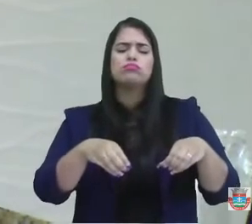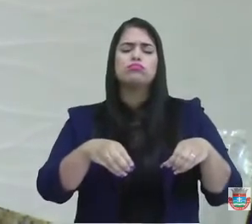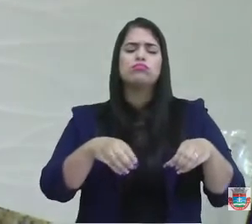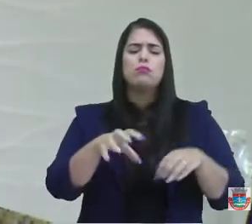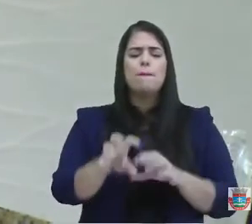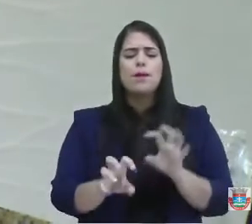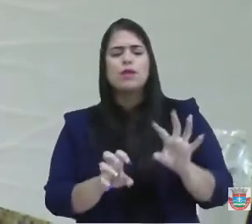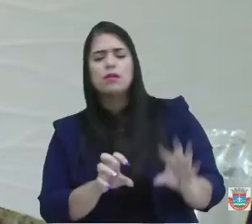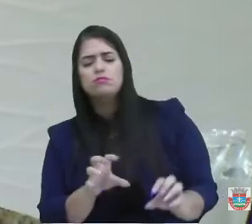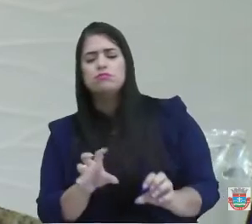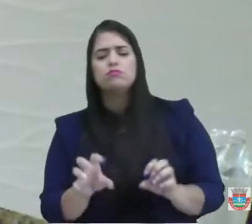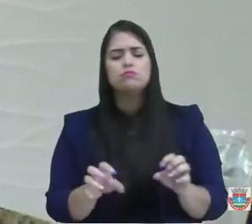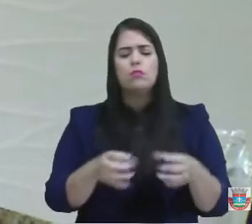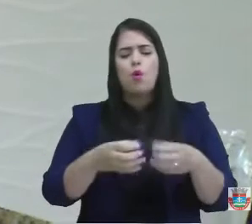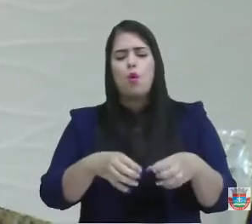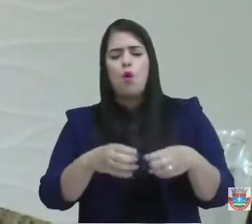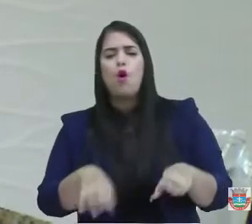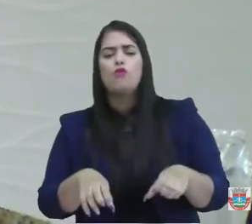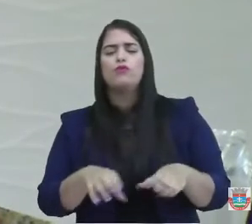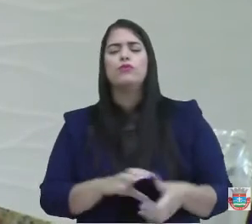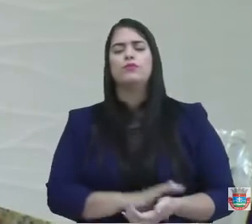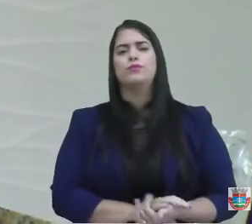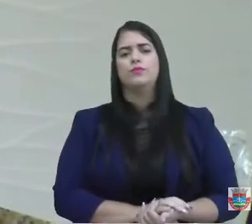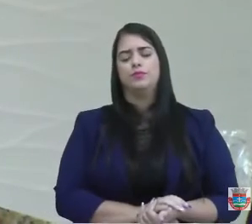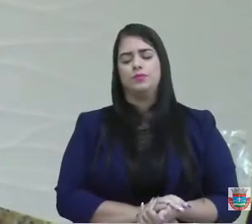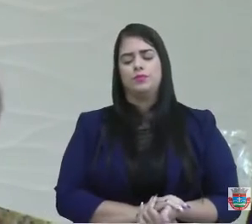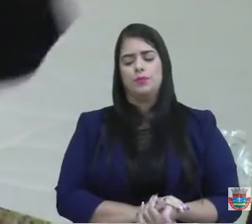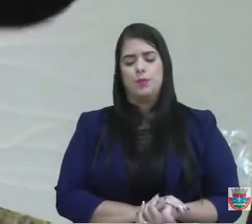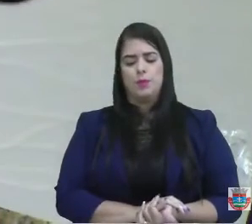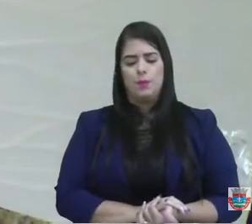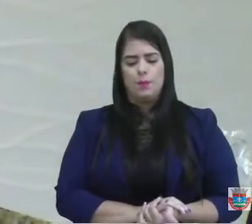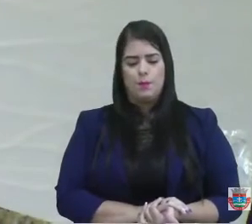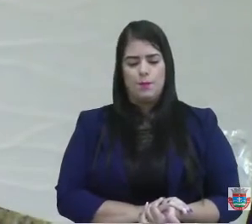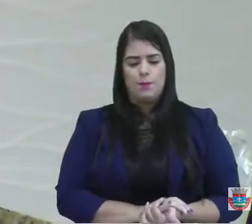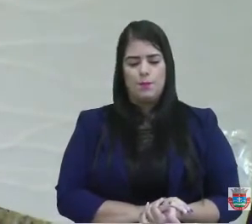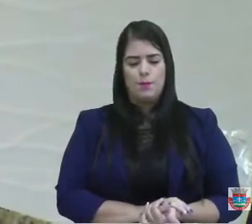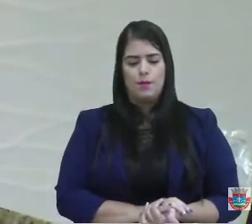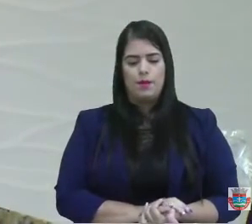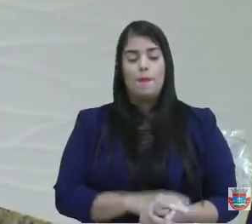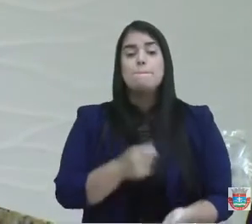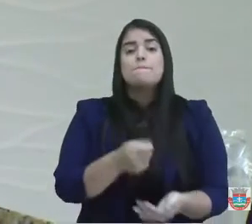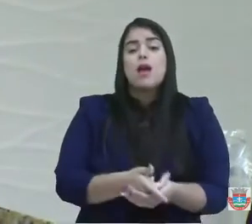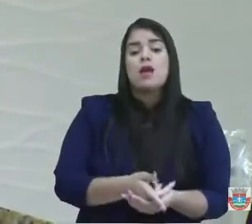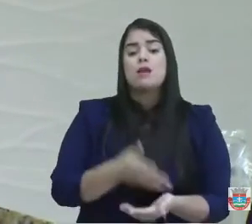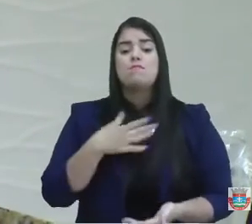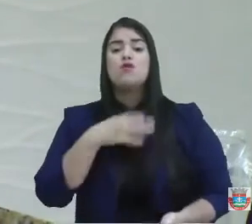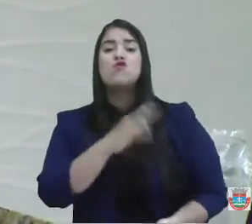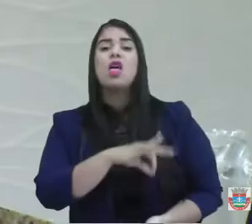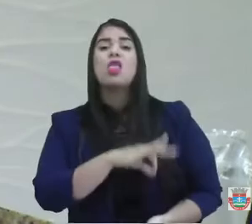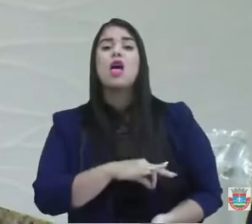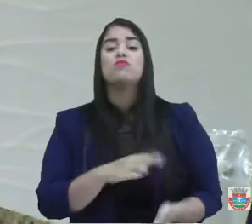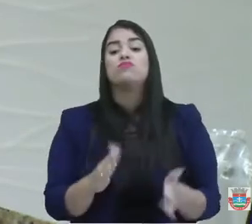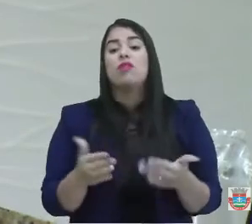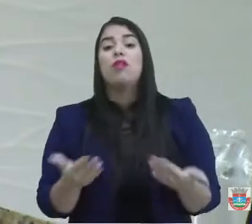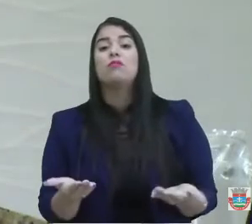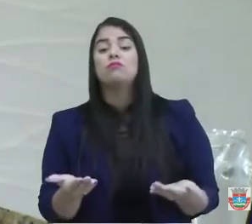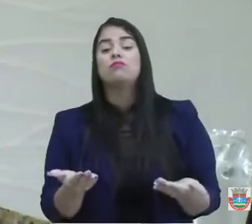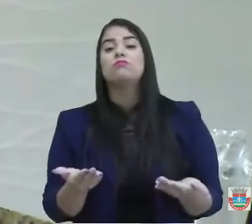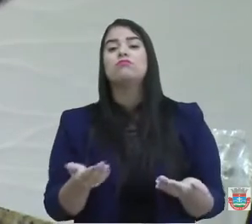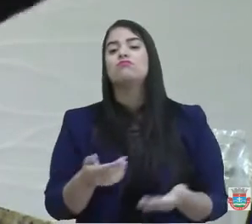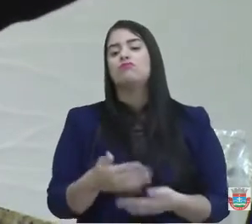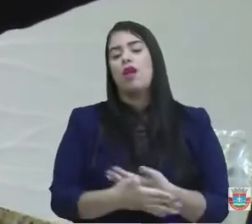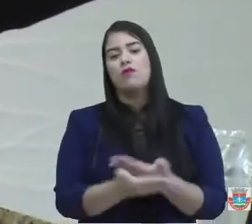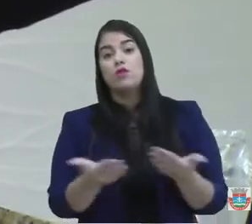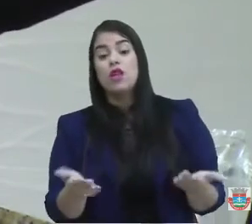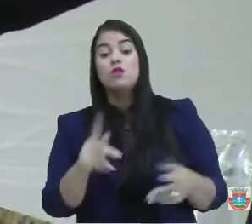lá e o ovo não tiver catado, você bota para fora. Aí quem é que paga meu salário? Quem? Vocês,